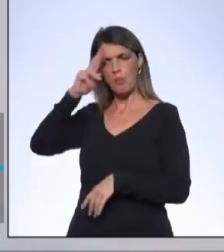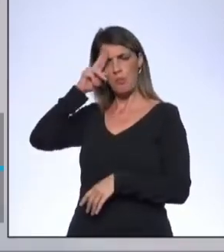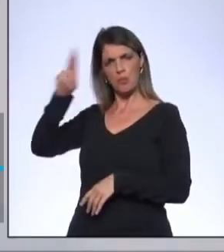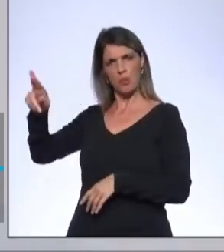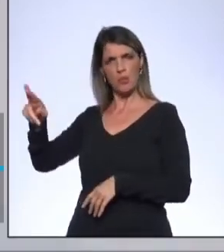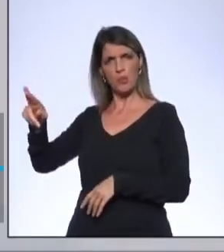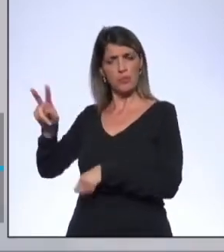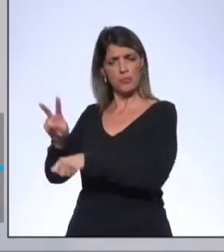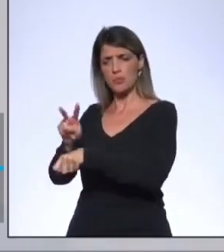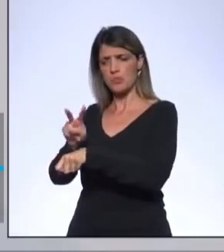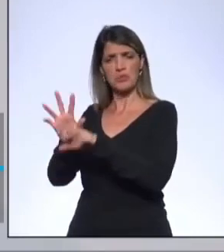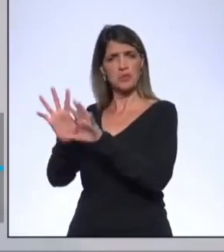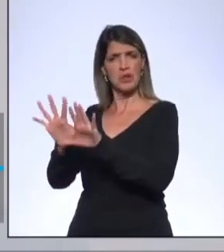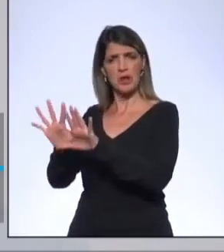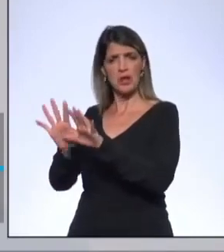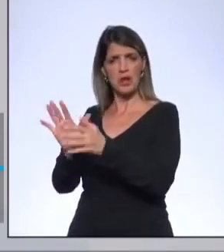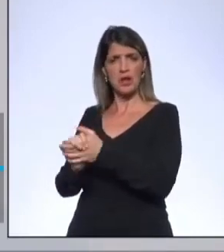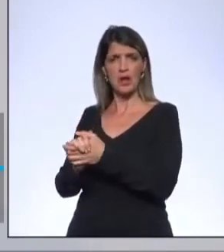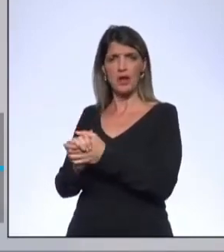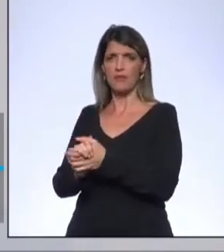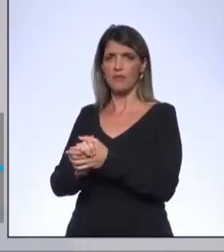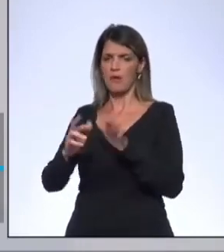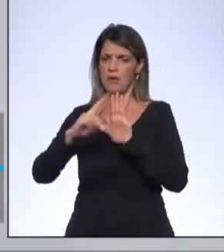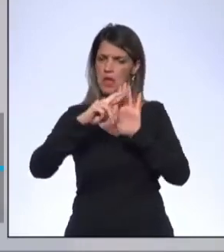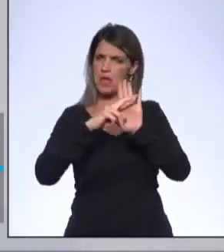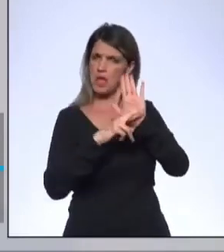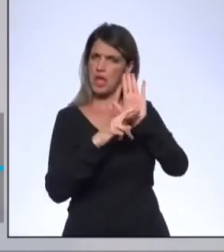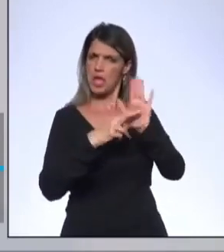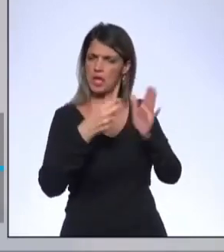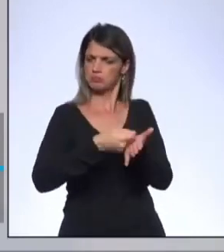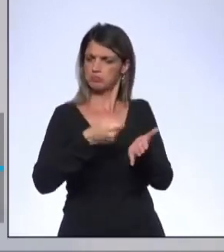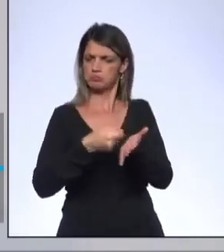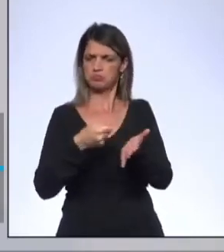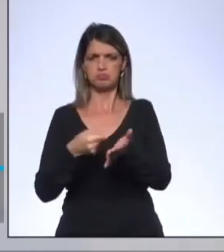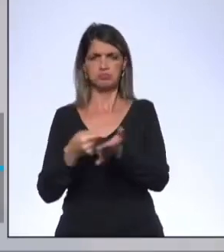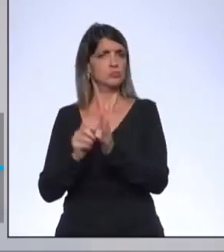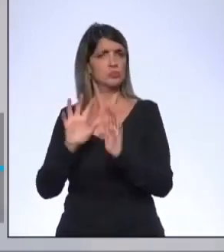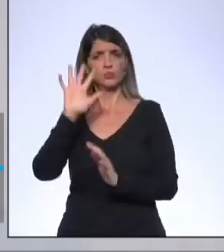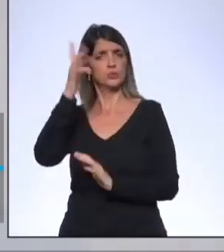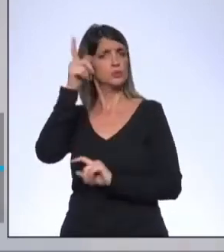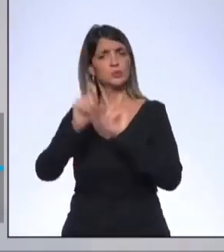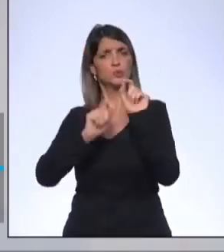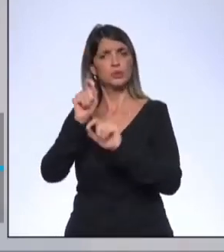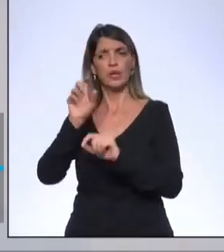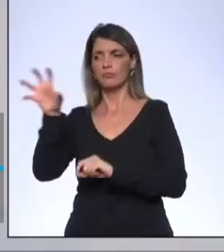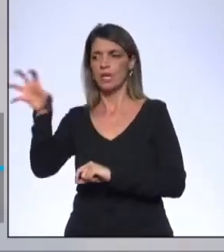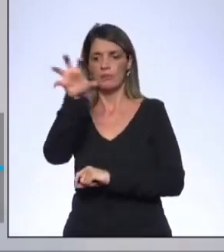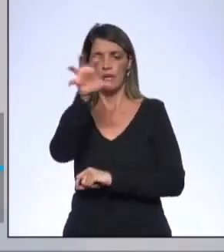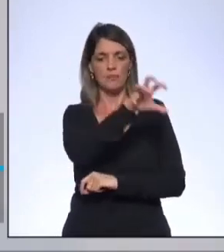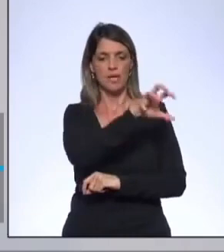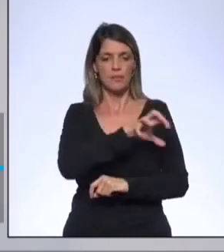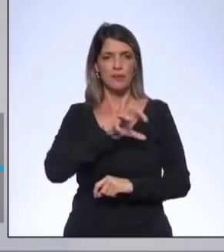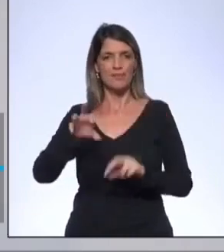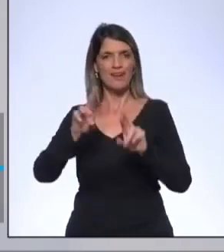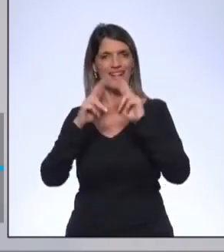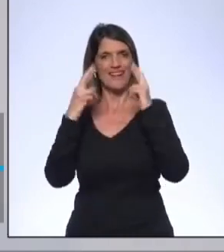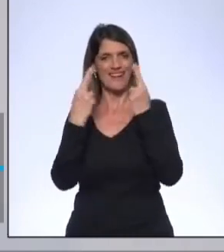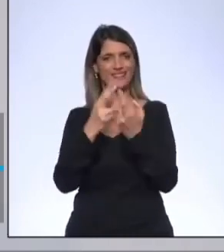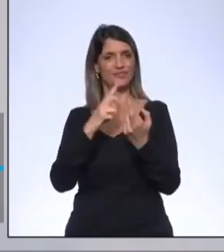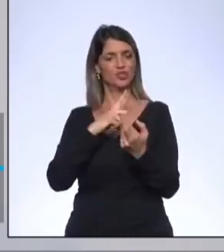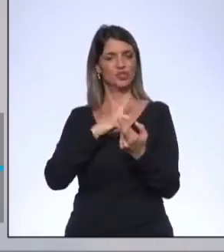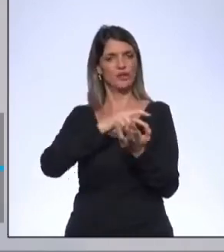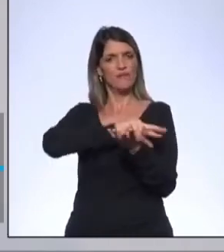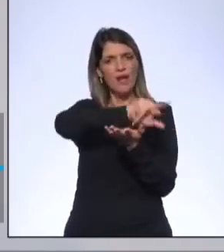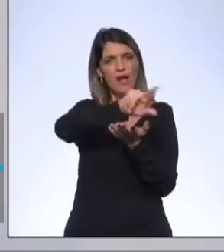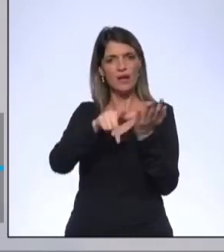ali nos seus domínios as suas regras, as suas imposições. Então, acontecia que em cada reino tinham vários